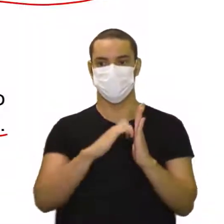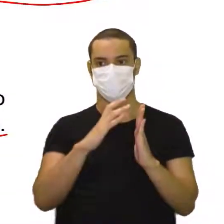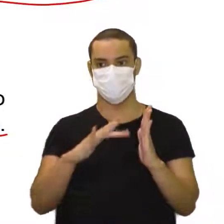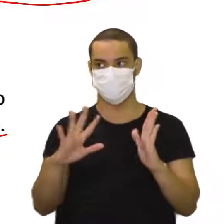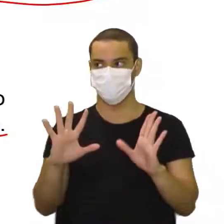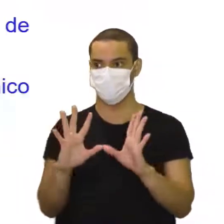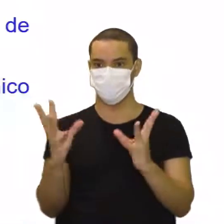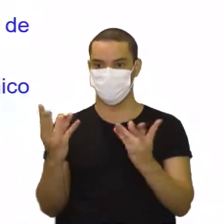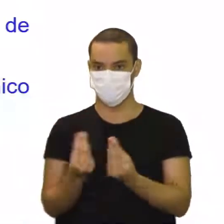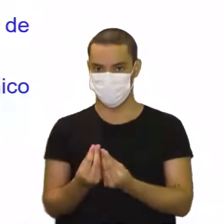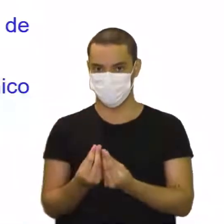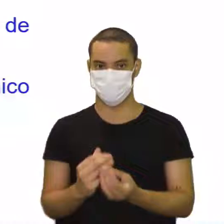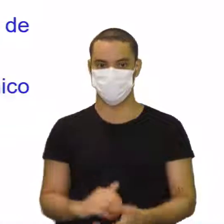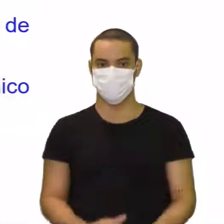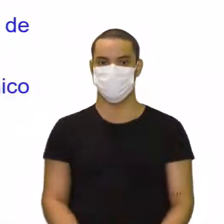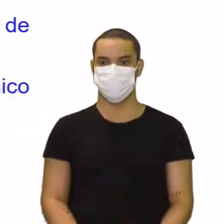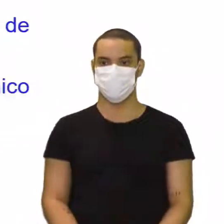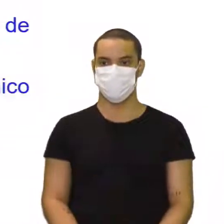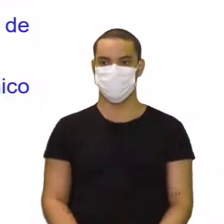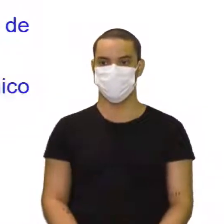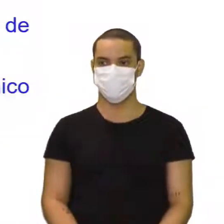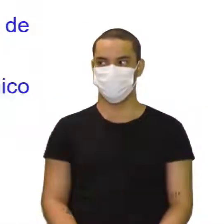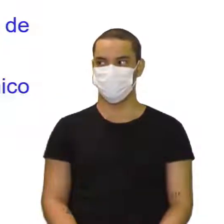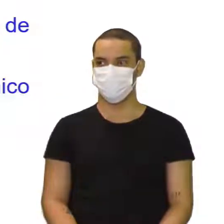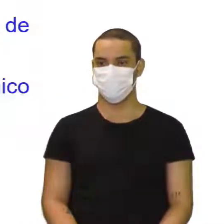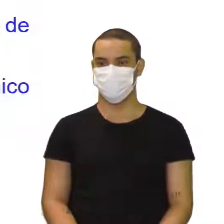onda-partícula. Bom,